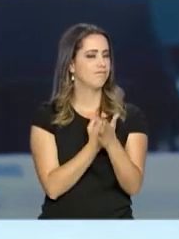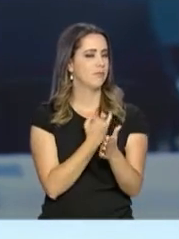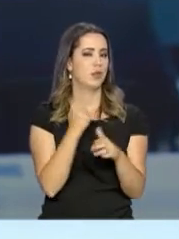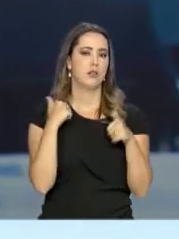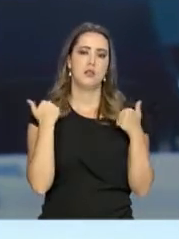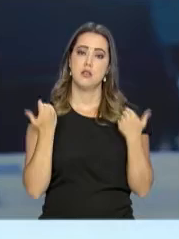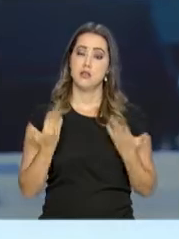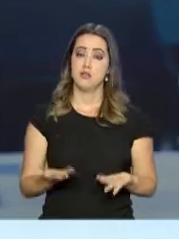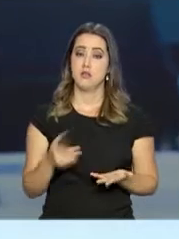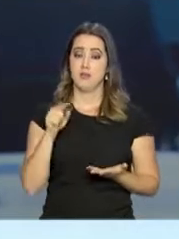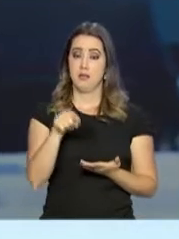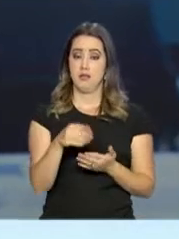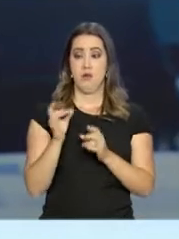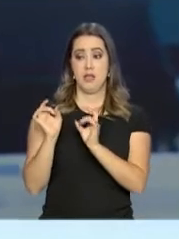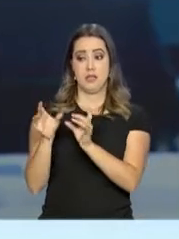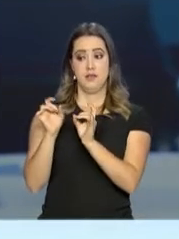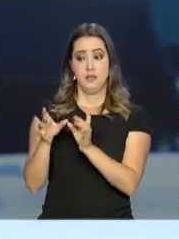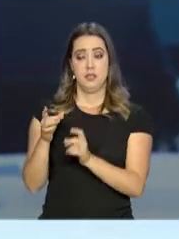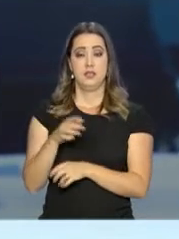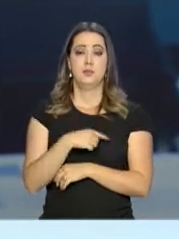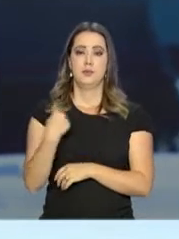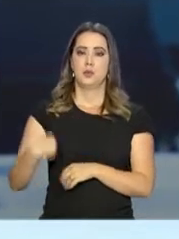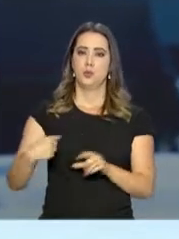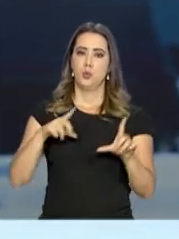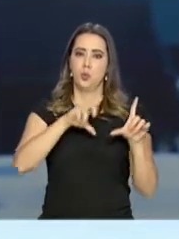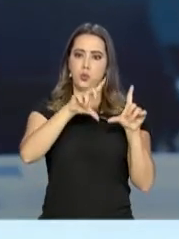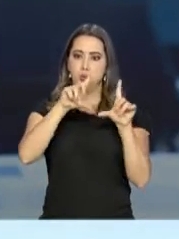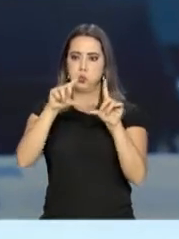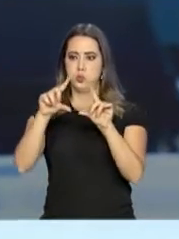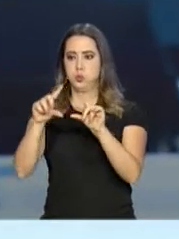exportações brasileiras do produto para a China caíram